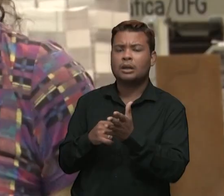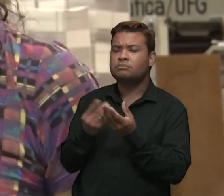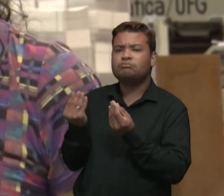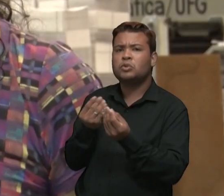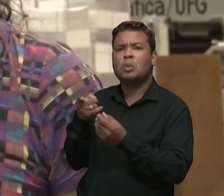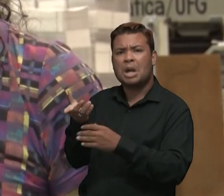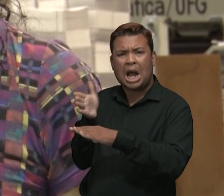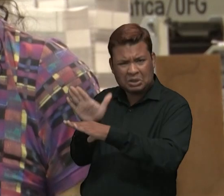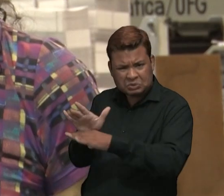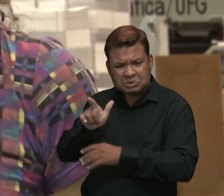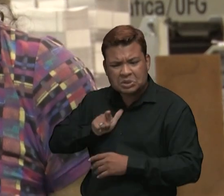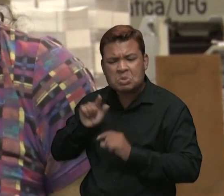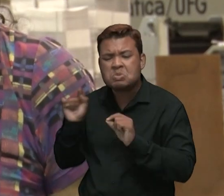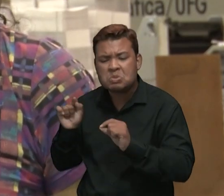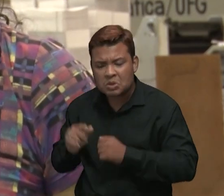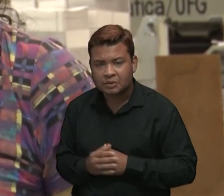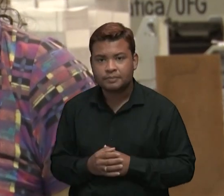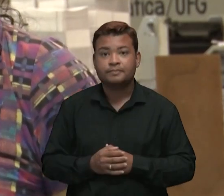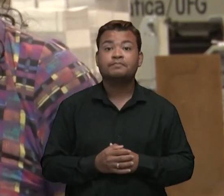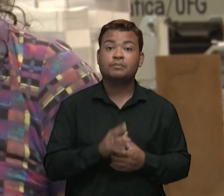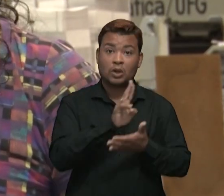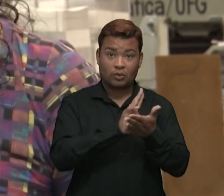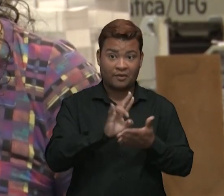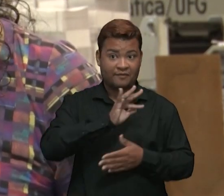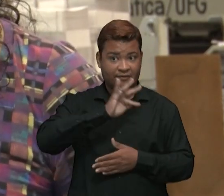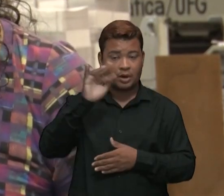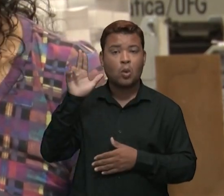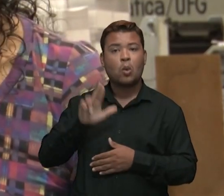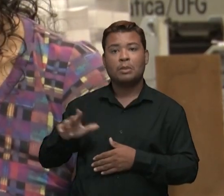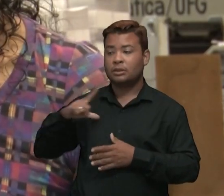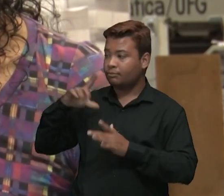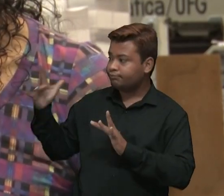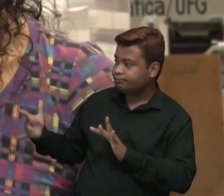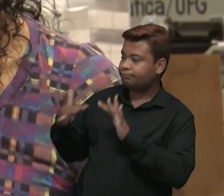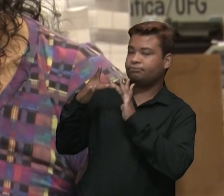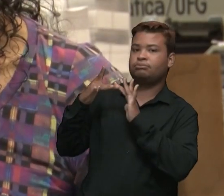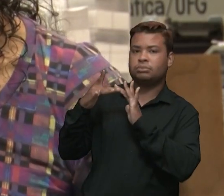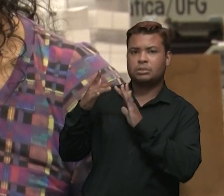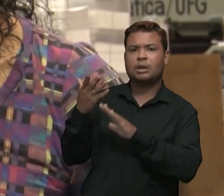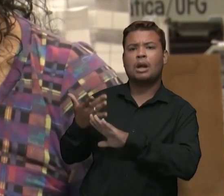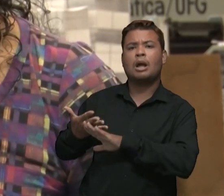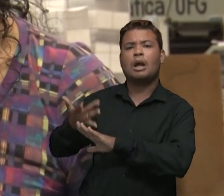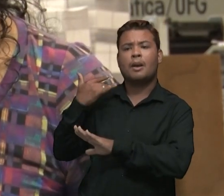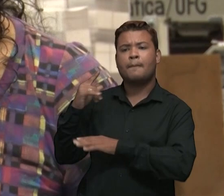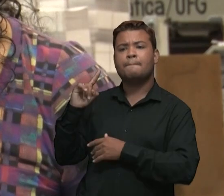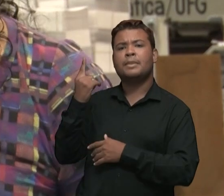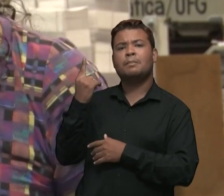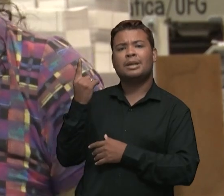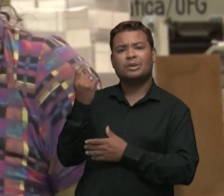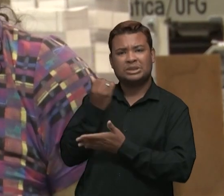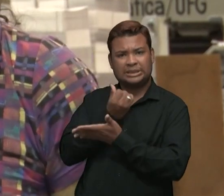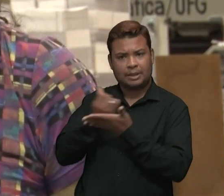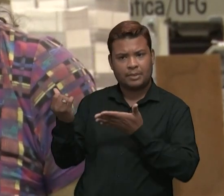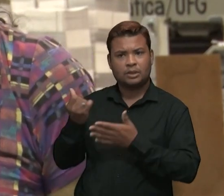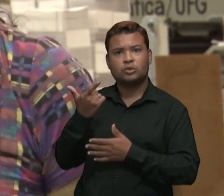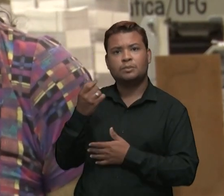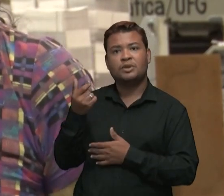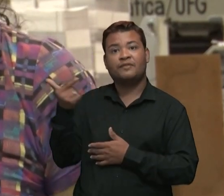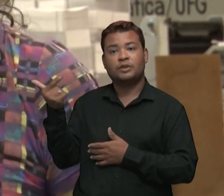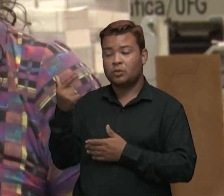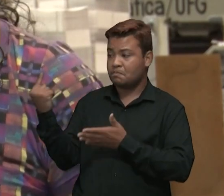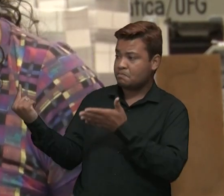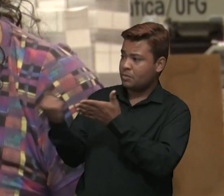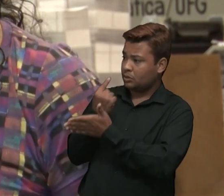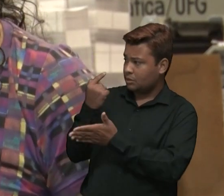SEGRAF? A Universidade Federal de Uberlândia entrou em contato conosco, isso no final do primeiro semestre de 2022, perguntando se